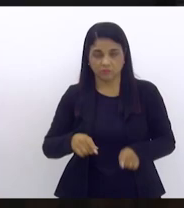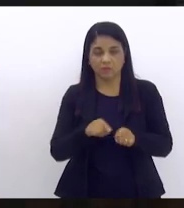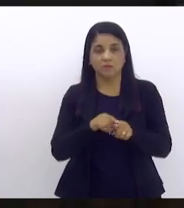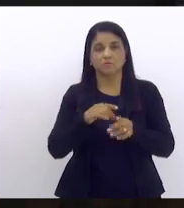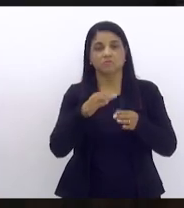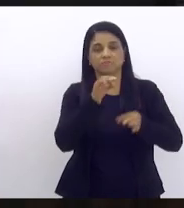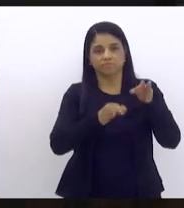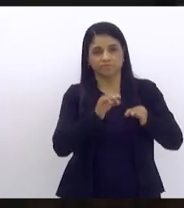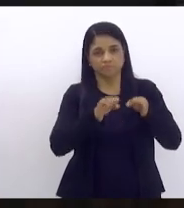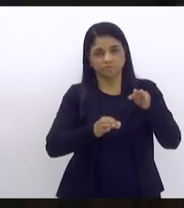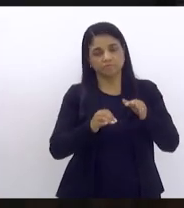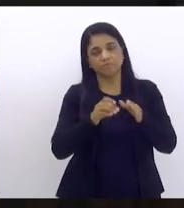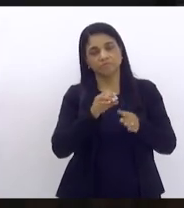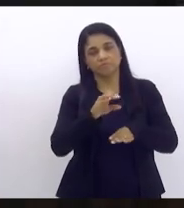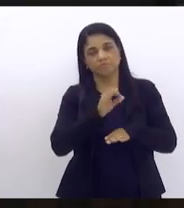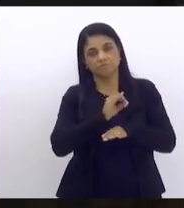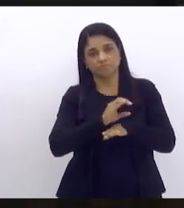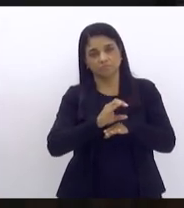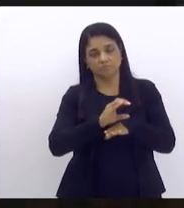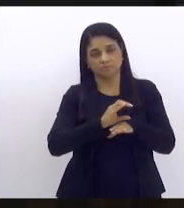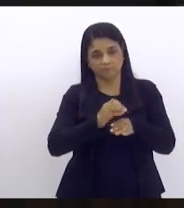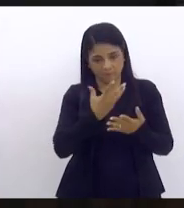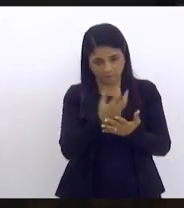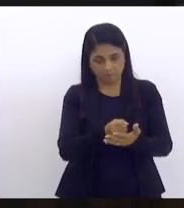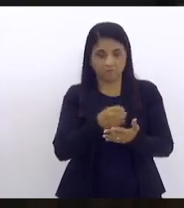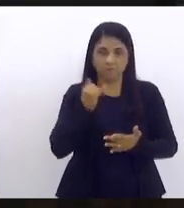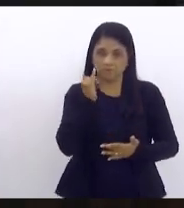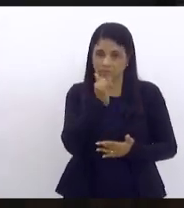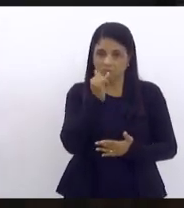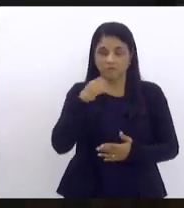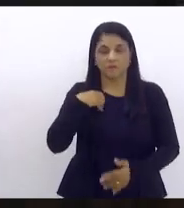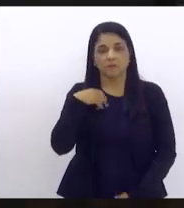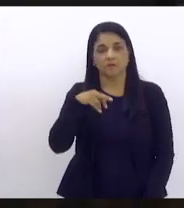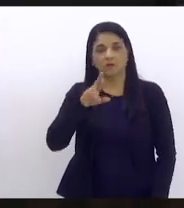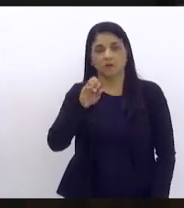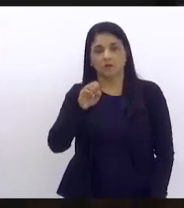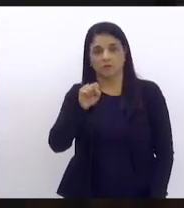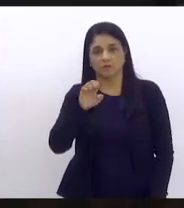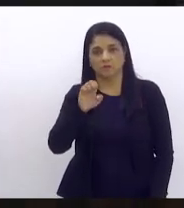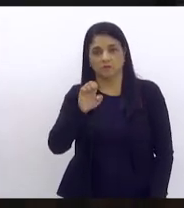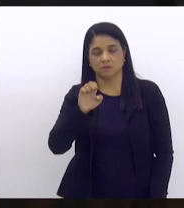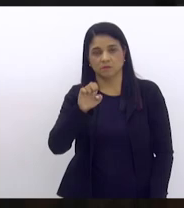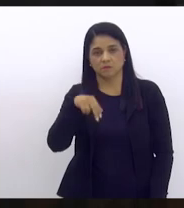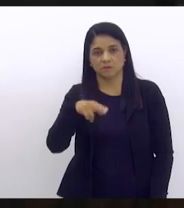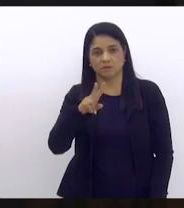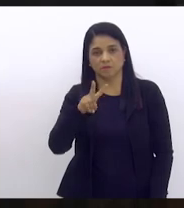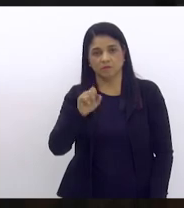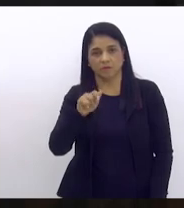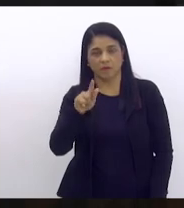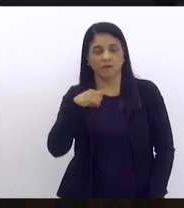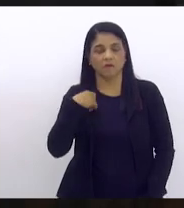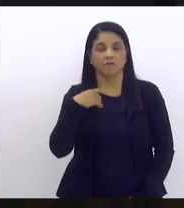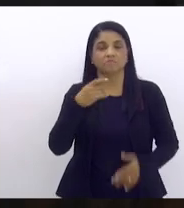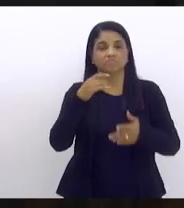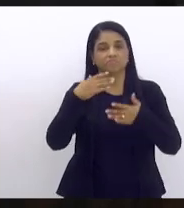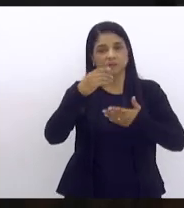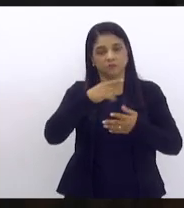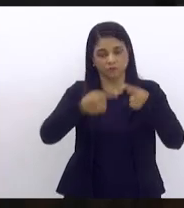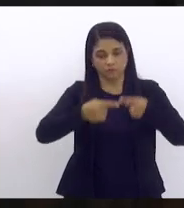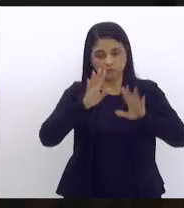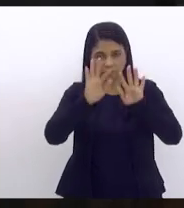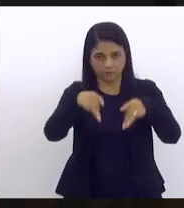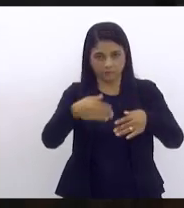Legislativas, favorável, relator Rosenberg Reis. Em discussão, não havendo quem queira discutir, encerrada a discussão, a